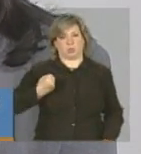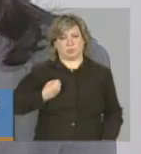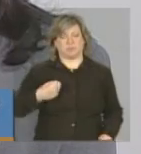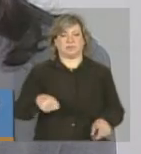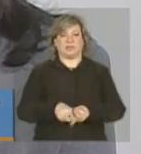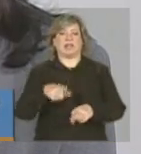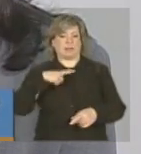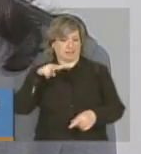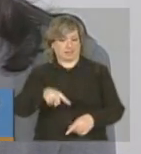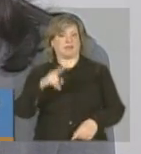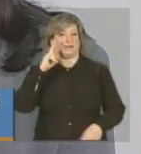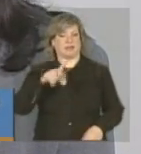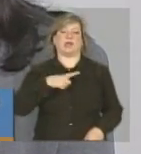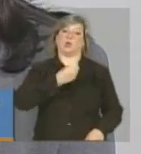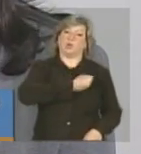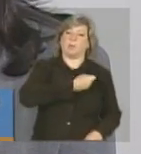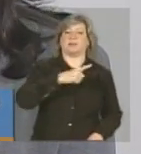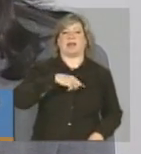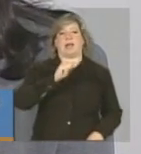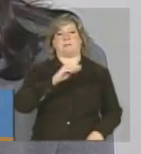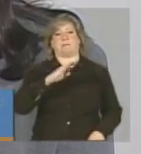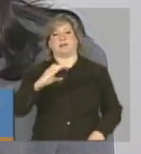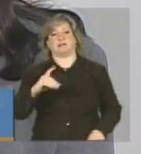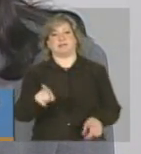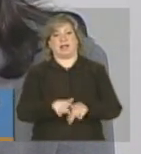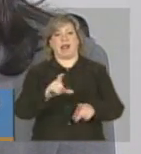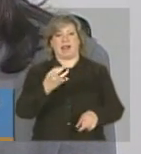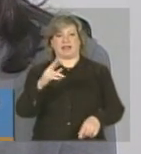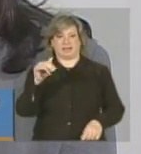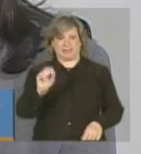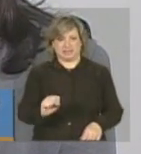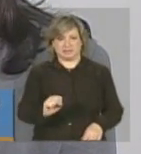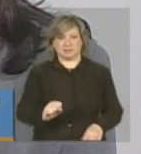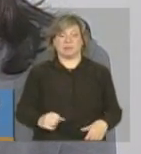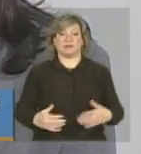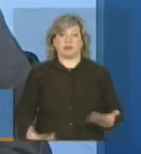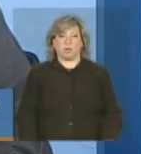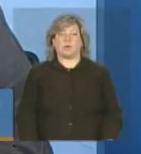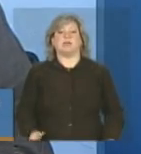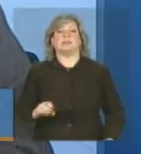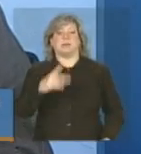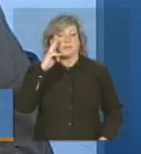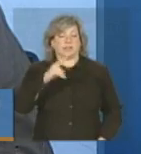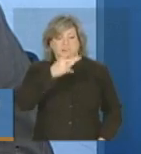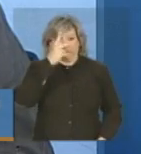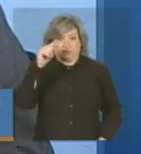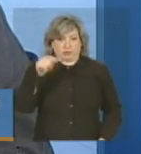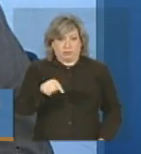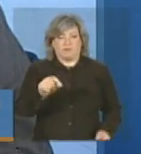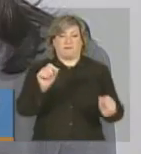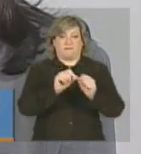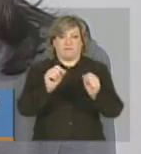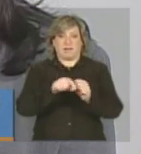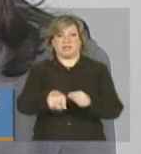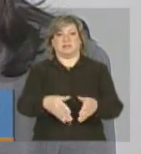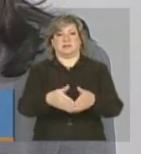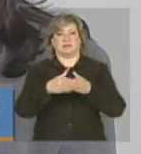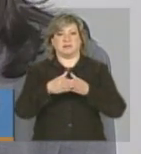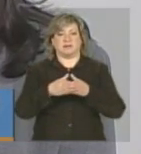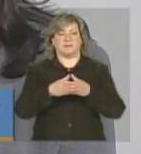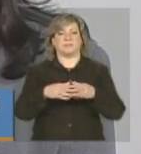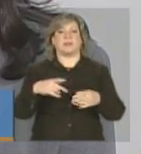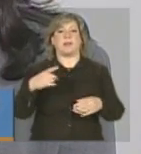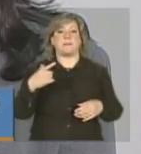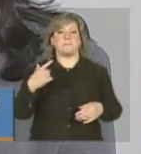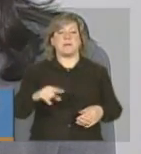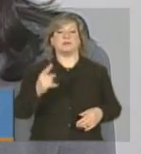descrito. Se por acaso, isso tem acontecido muito, a pessoa que foi feita a solicitação por mais de